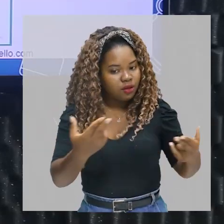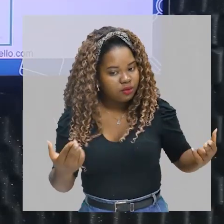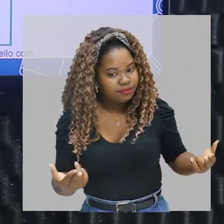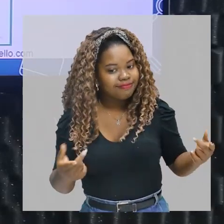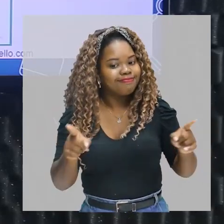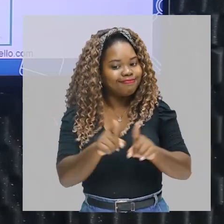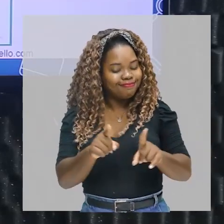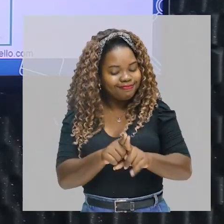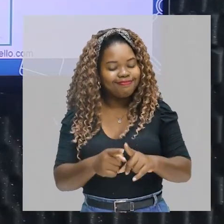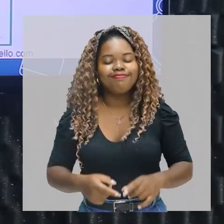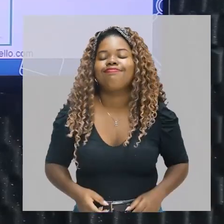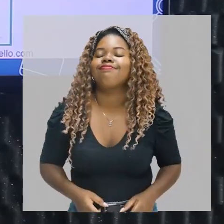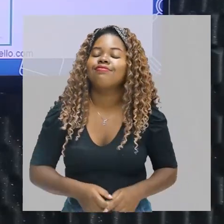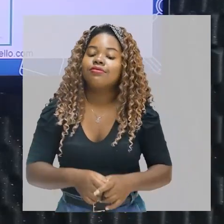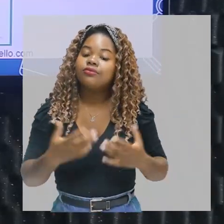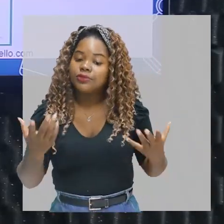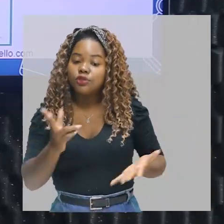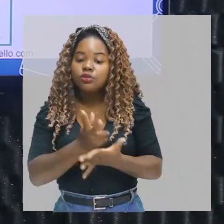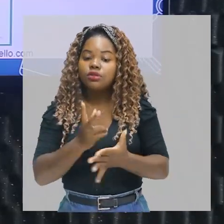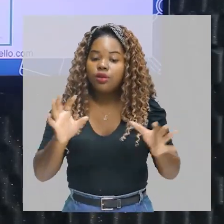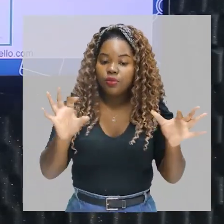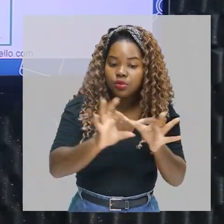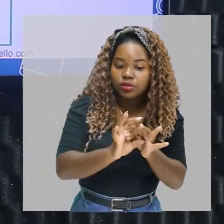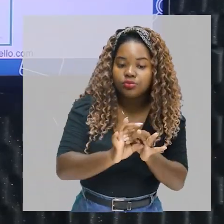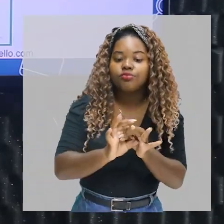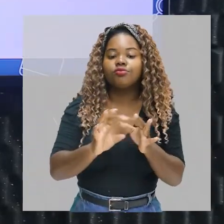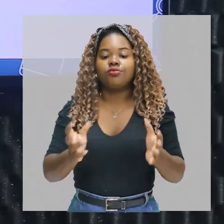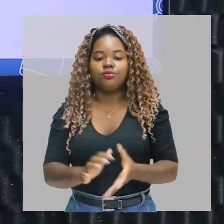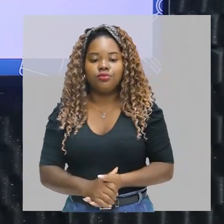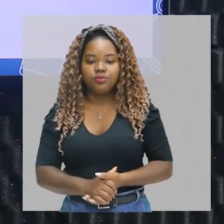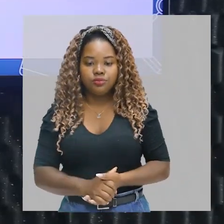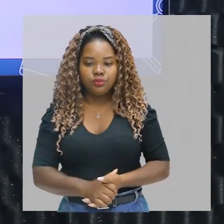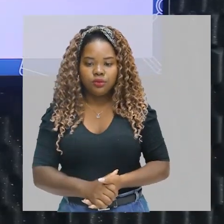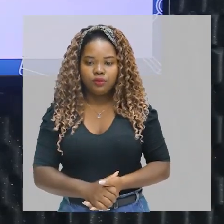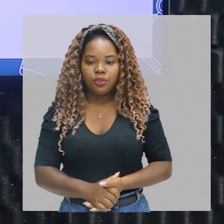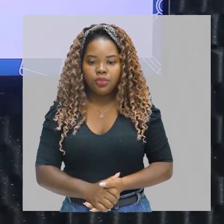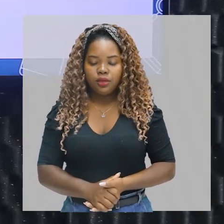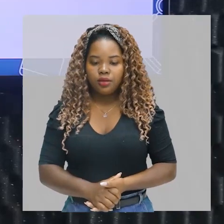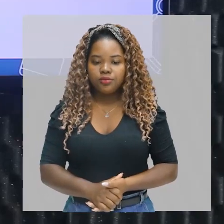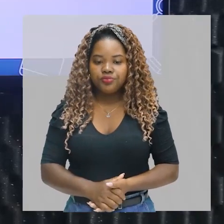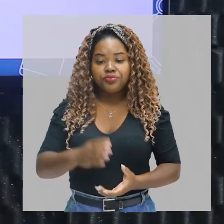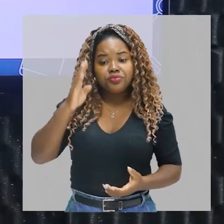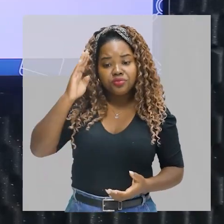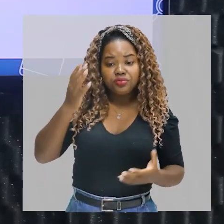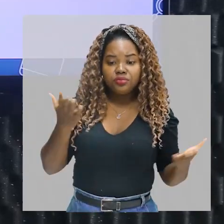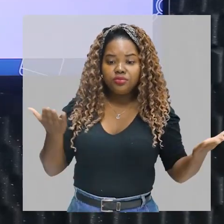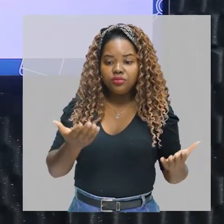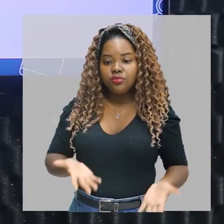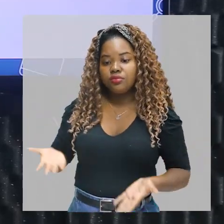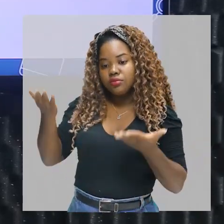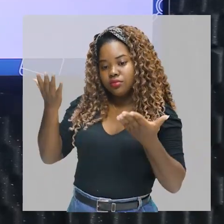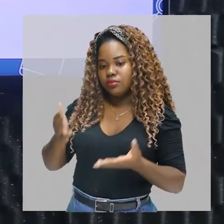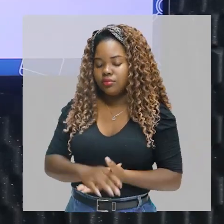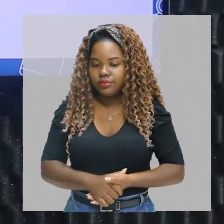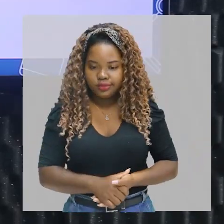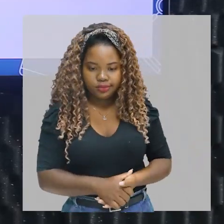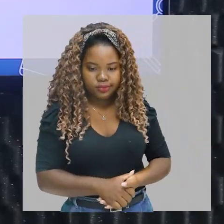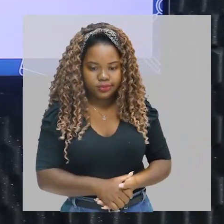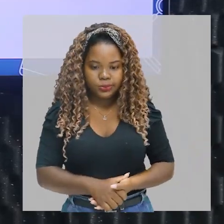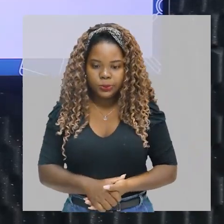exemplo. Por isso que eu falo que eles estão aqui muito conectados. Princípio do volume